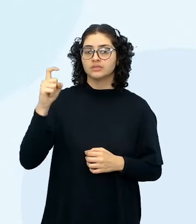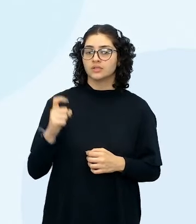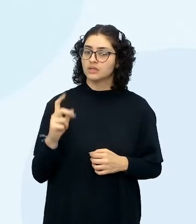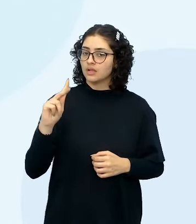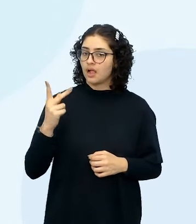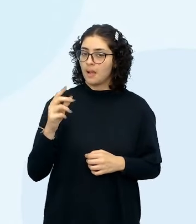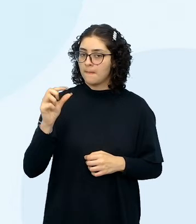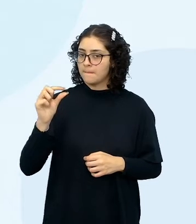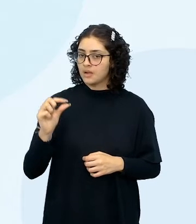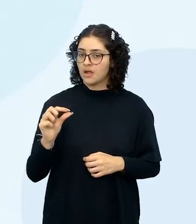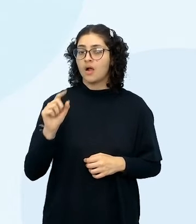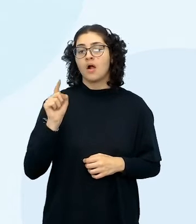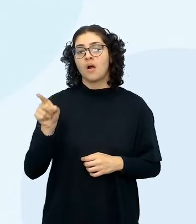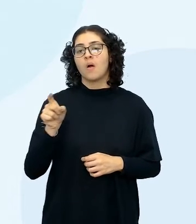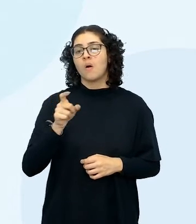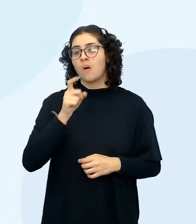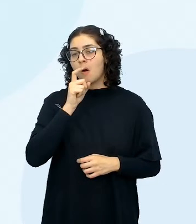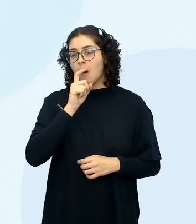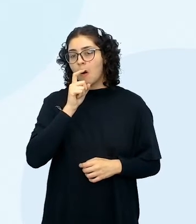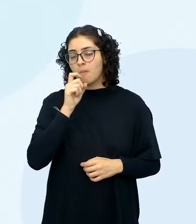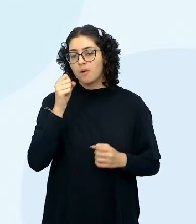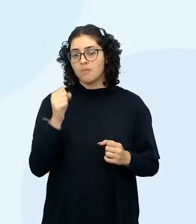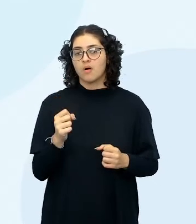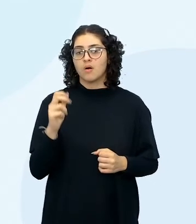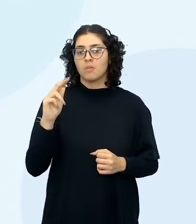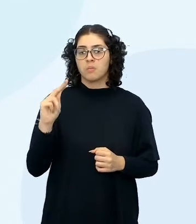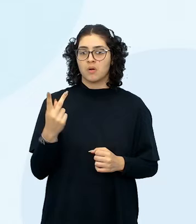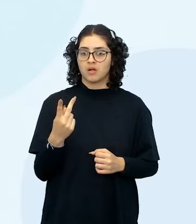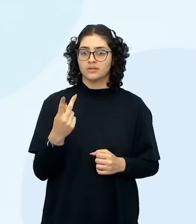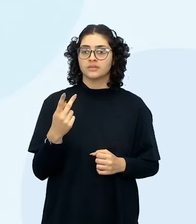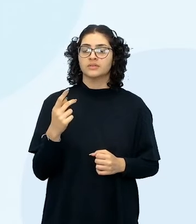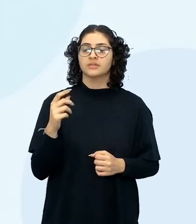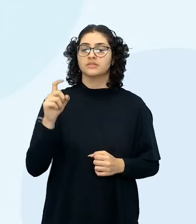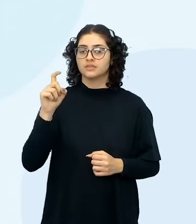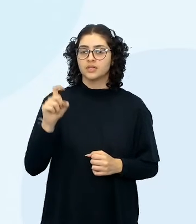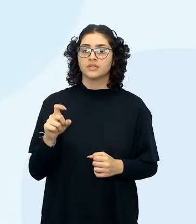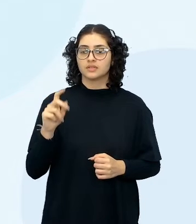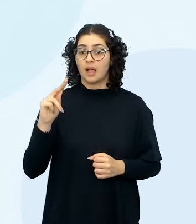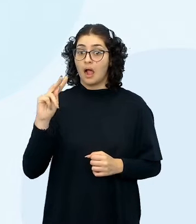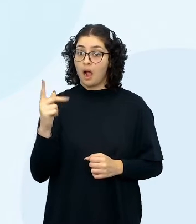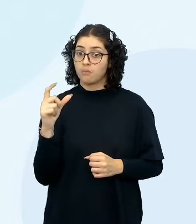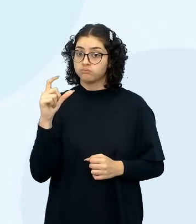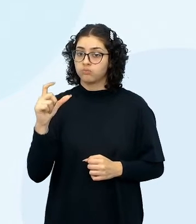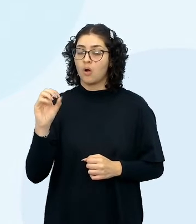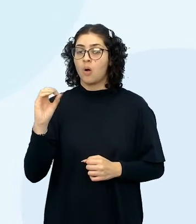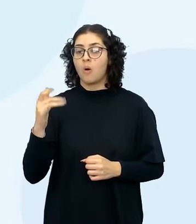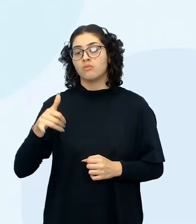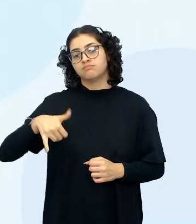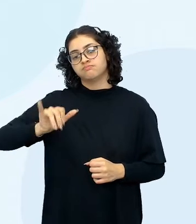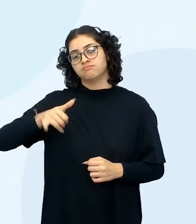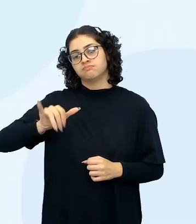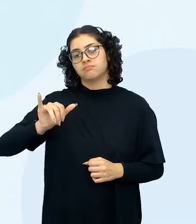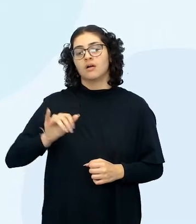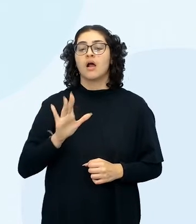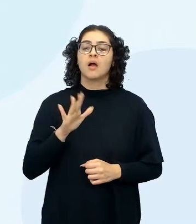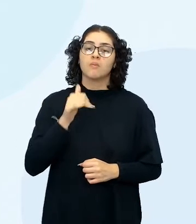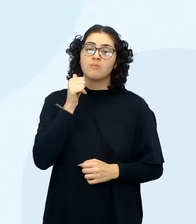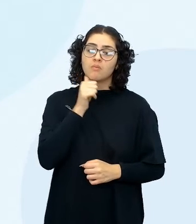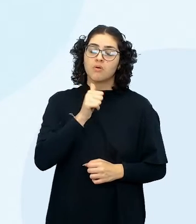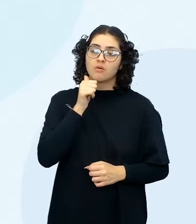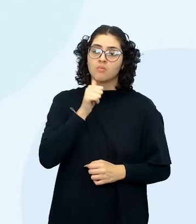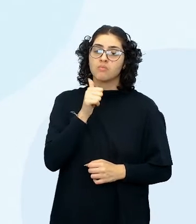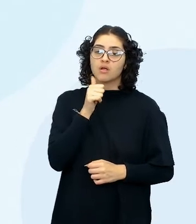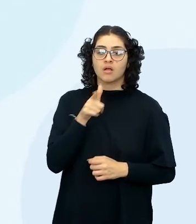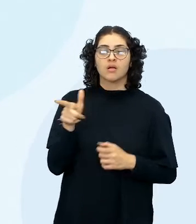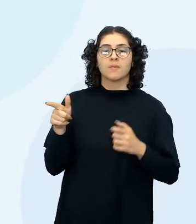O homem vai poder enviar um XHzão, ou ele vai enviar um Y. Para ser mulher, eu tenho que